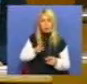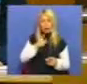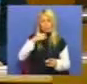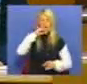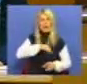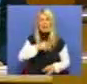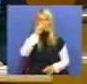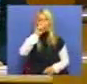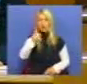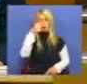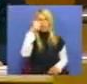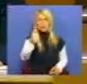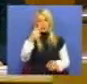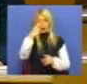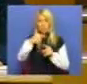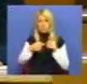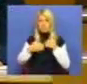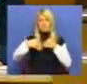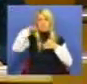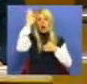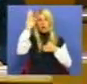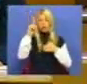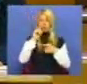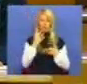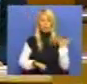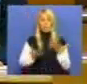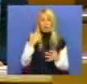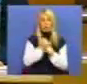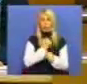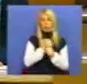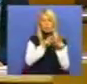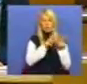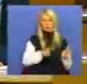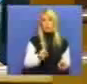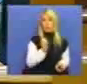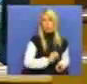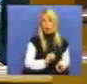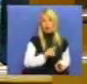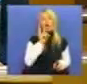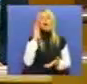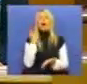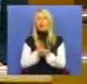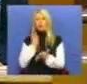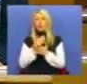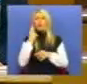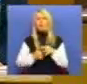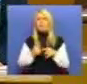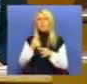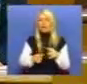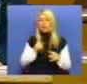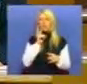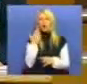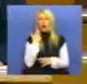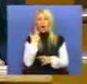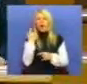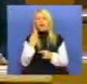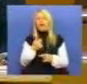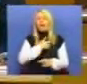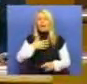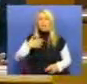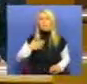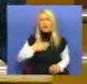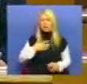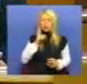vezes mais do que ganha um trabalhador não qualificado. Segundo um estudo sobre as médias e as grandes empresas, as chamadas